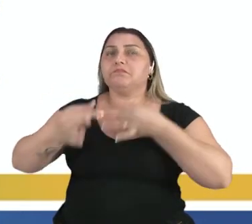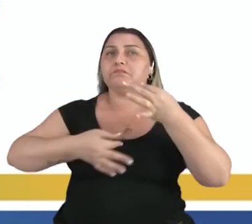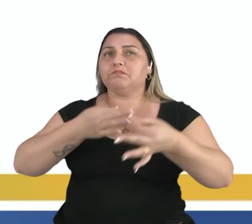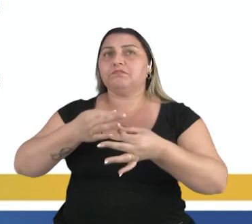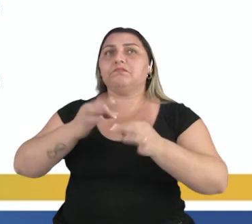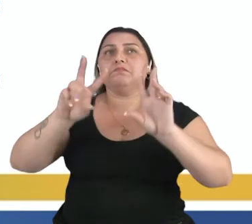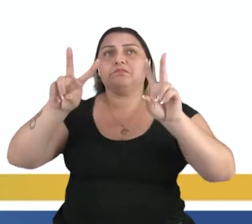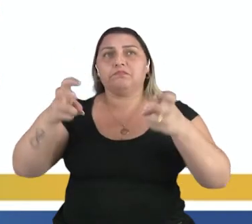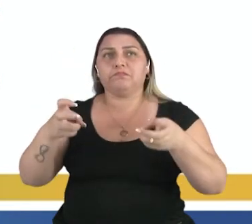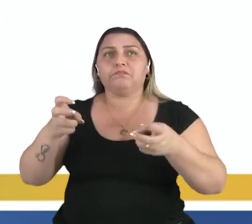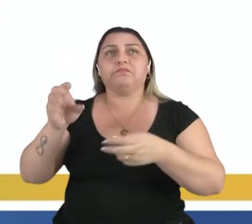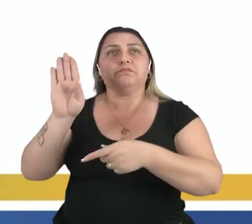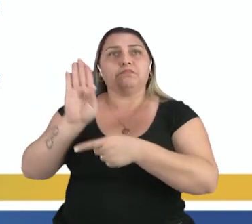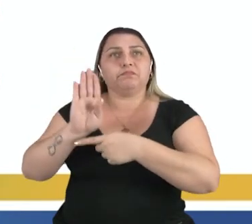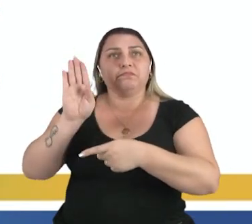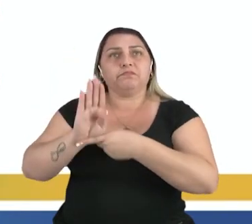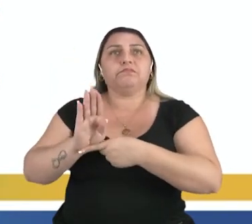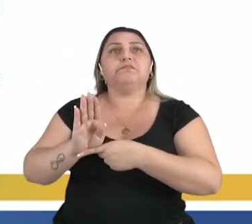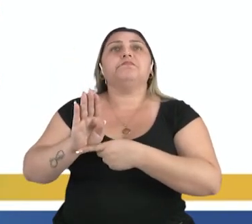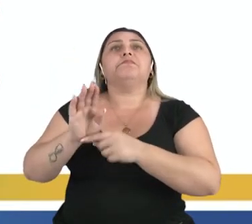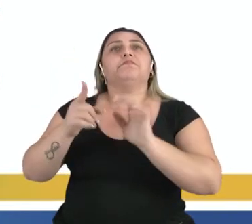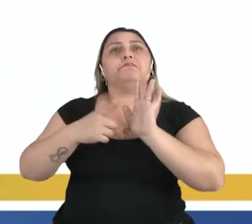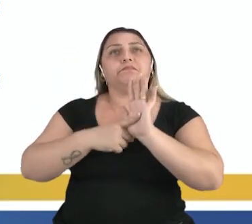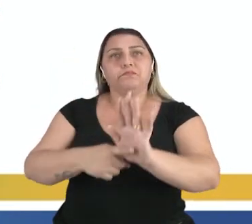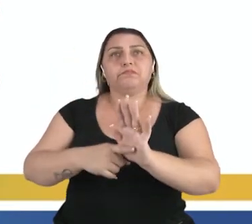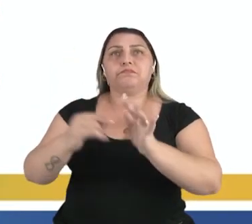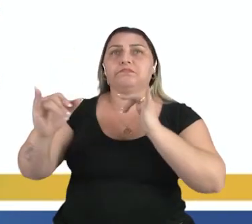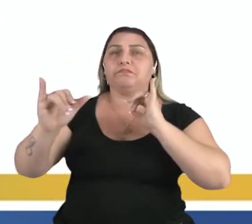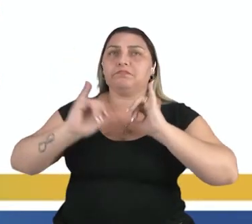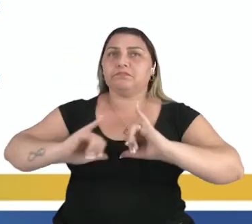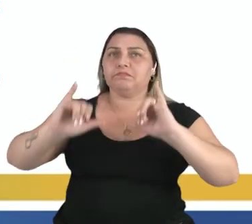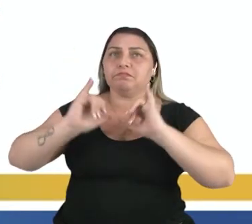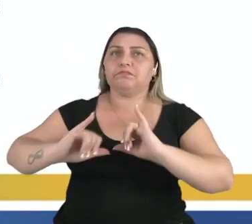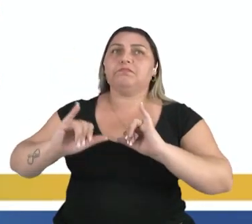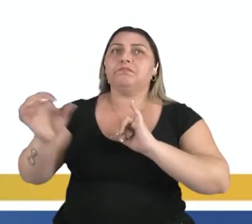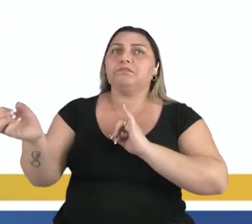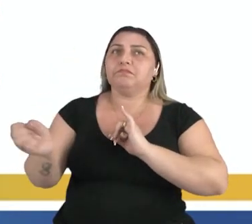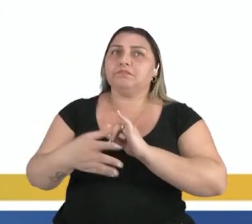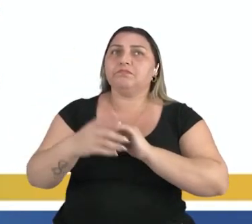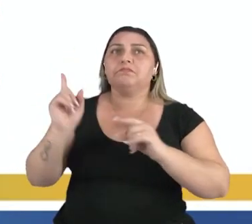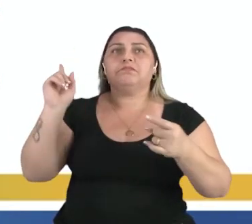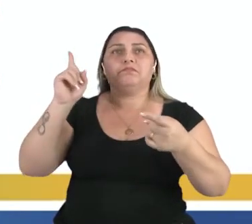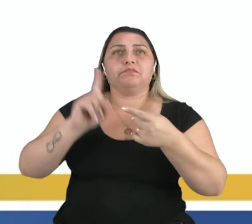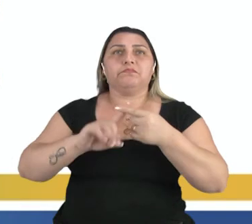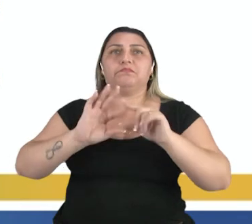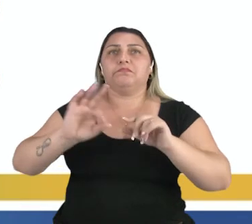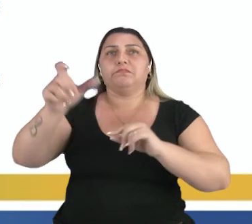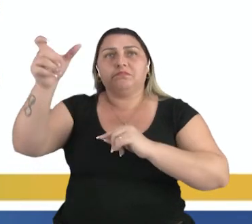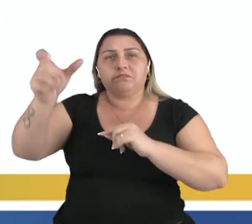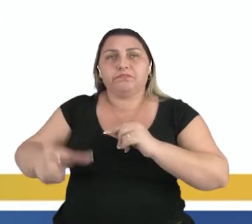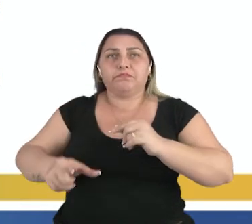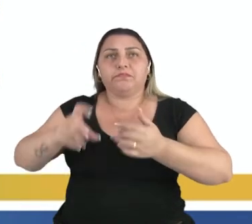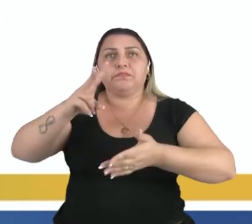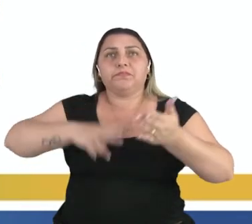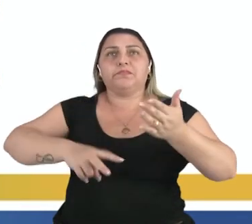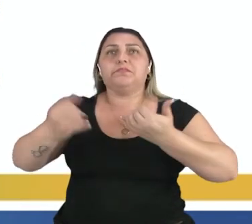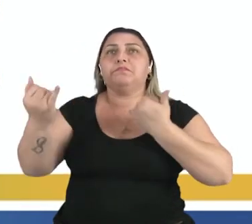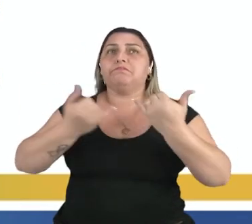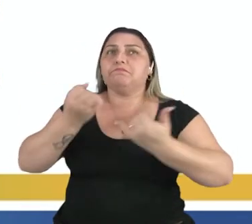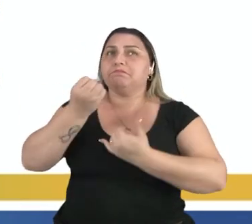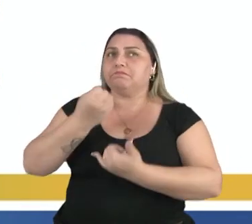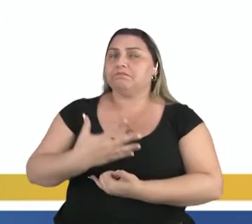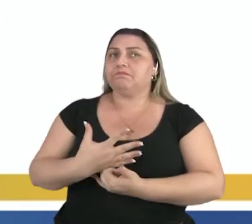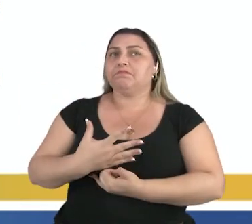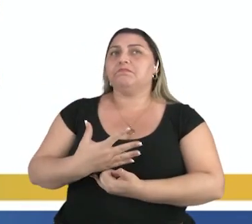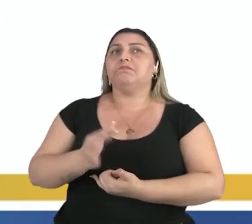sua opinião sobre algum assunto. B. O editorial expõe fatos e informações recentes com o objetivo de deixar